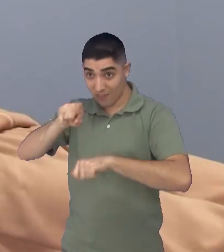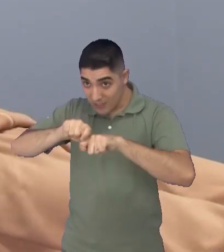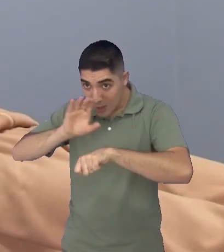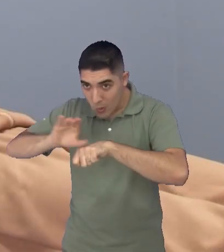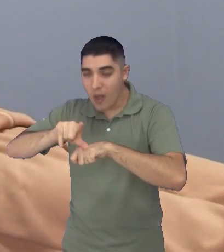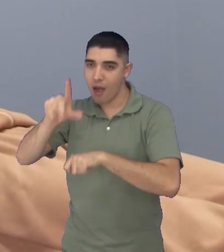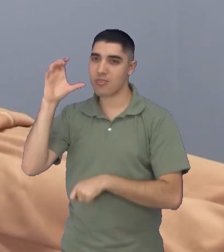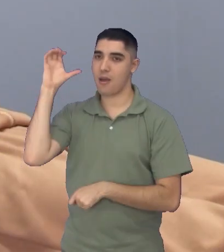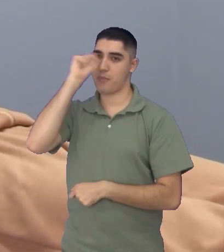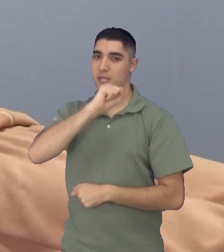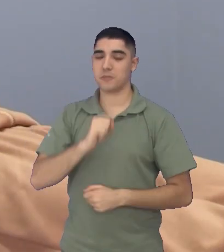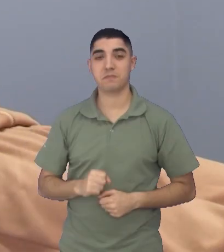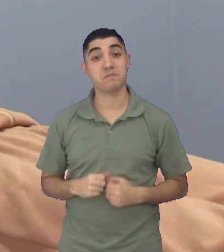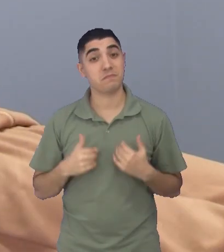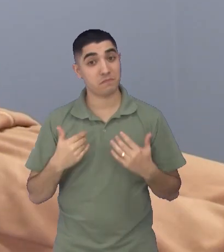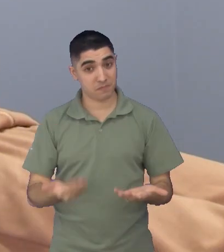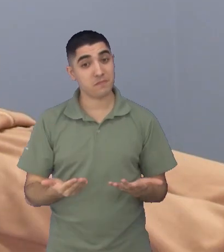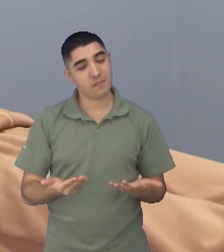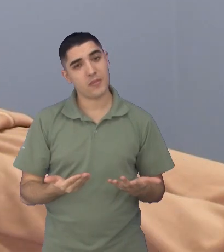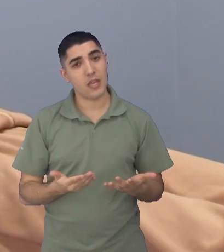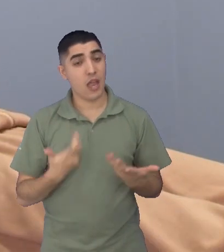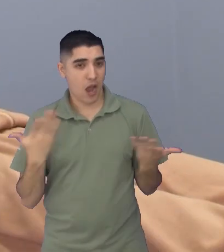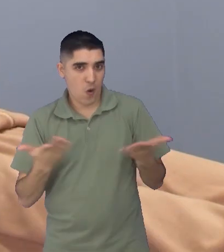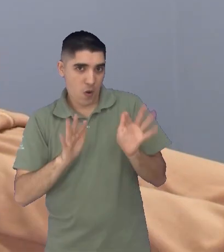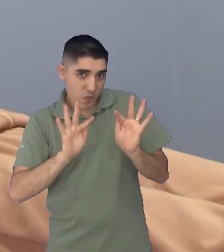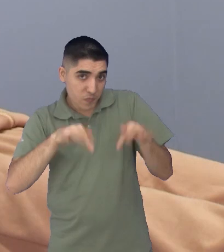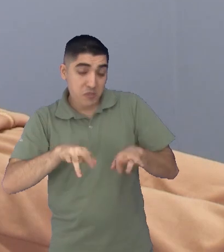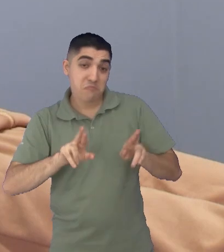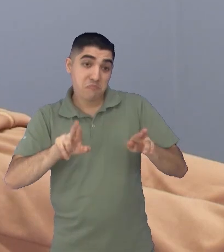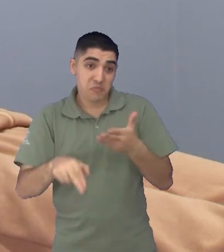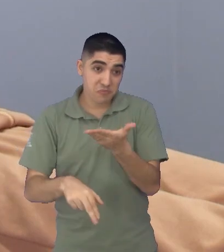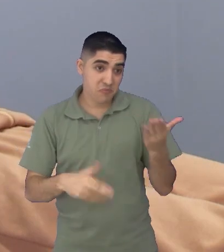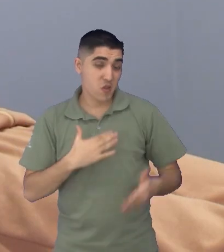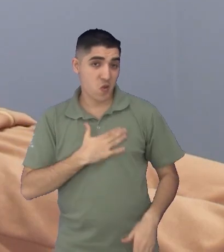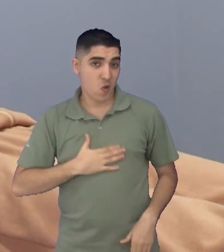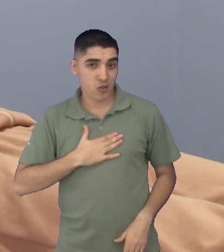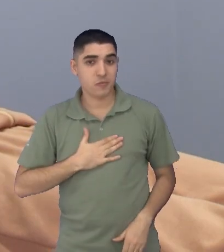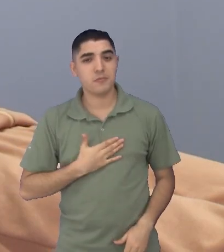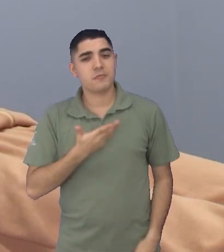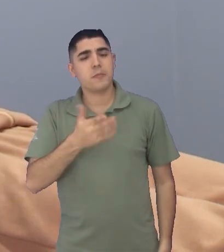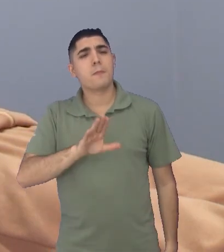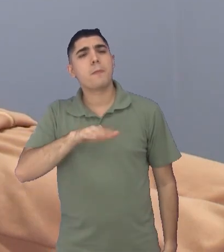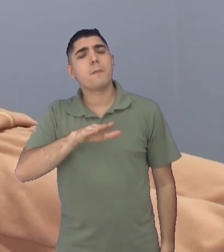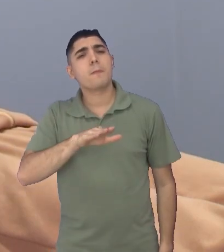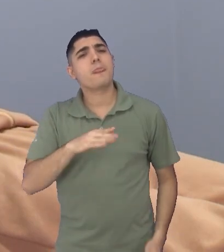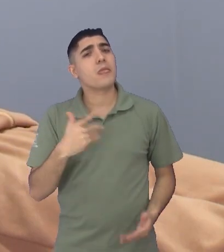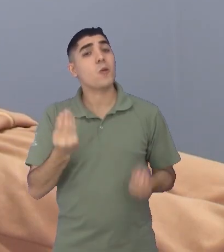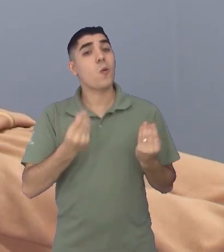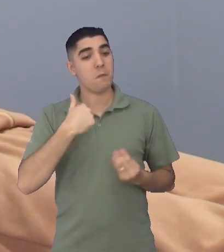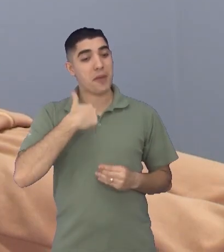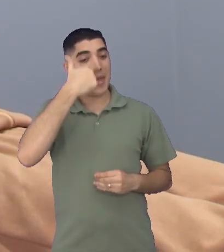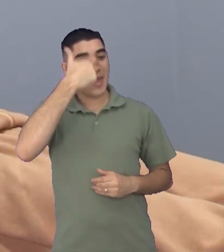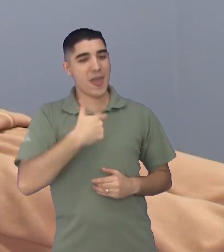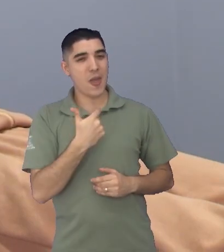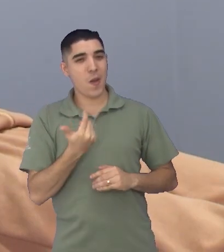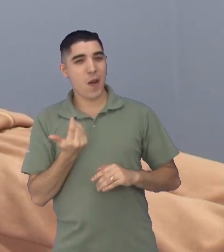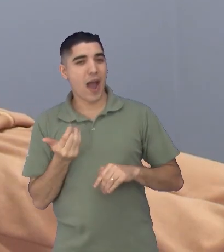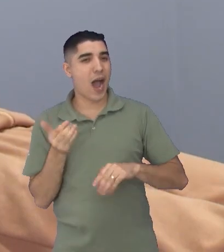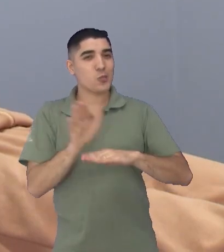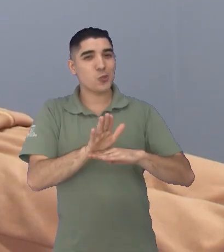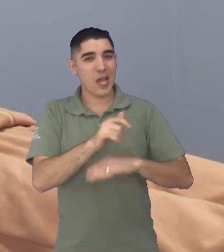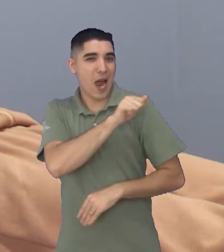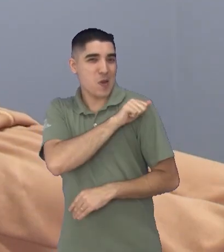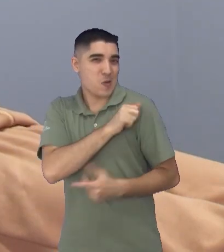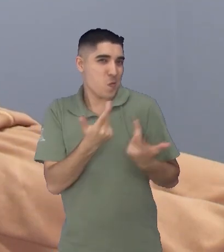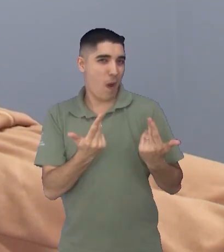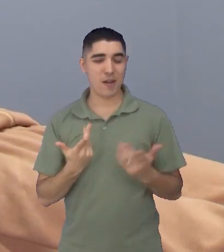é isso, Fernanda. Eu vou terminar aqui, espero que você tenha gostado. Bianca, como que eu me saí sendo sua aluna de reiki? Nossa, você